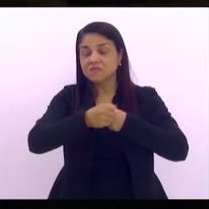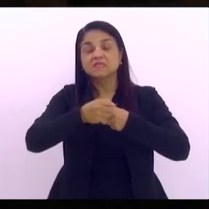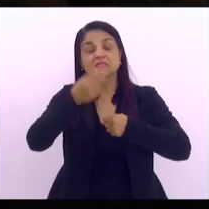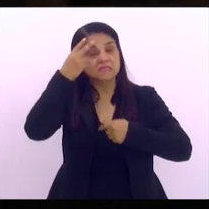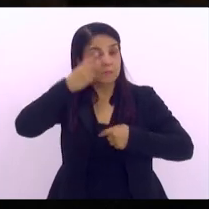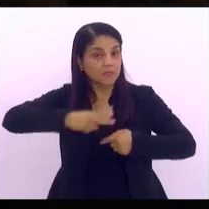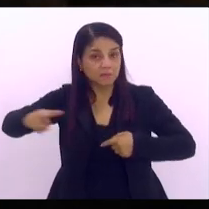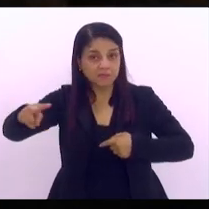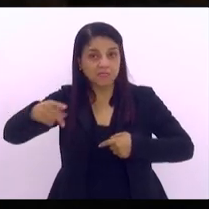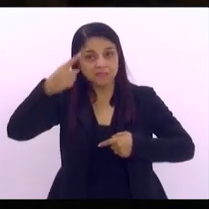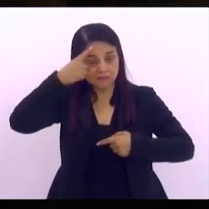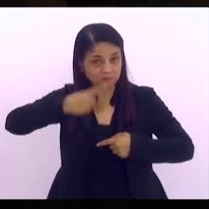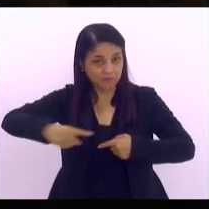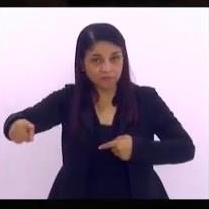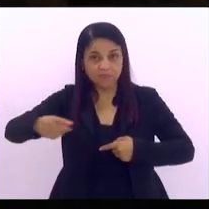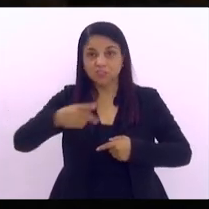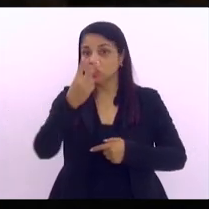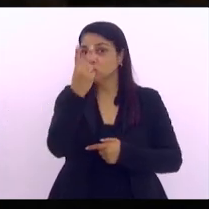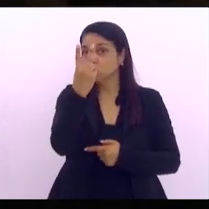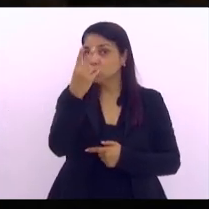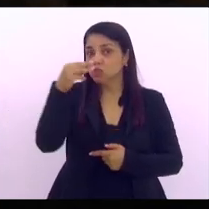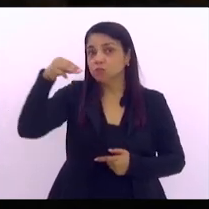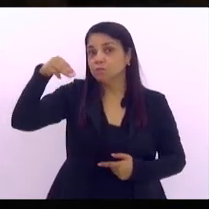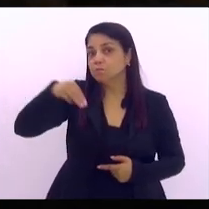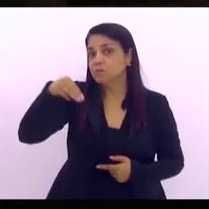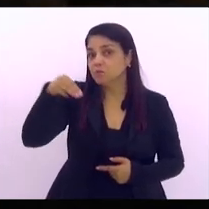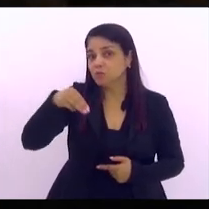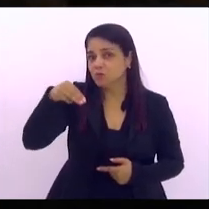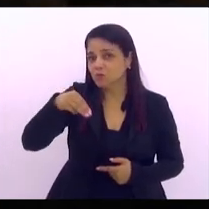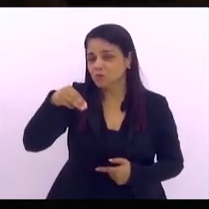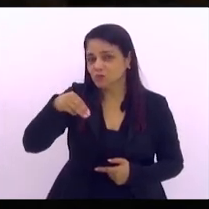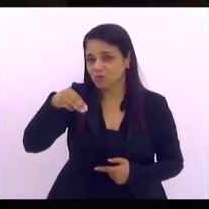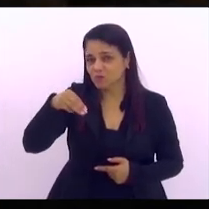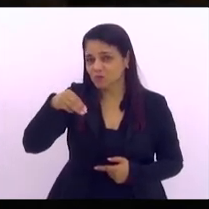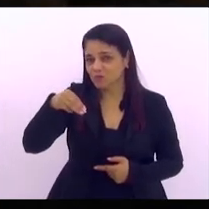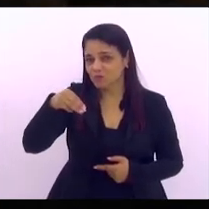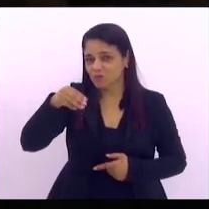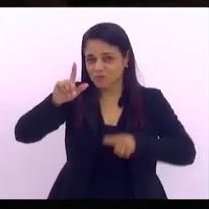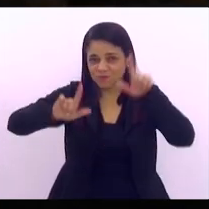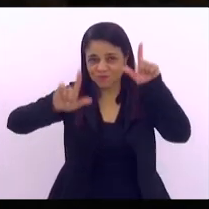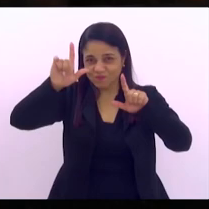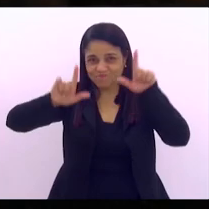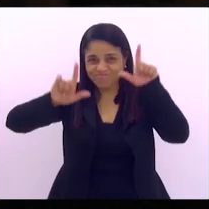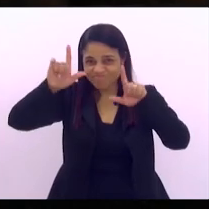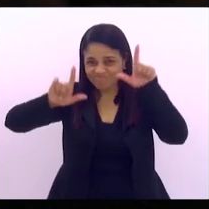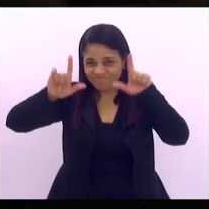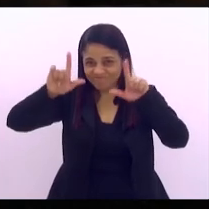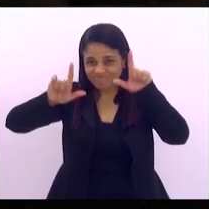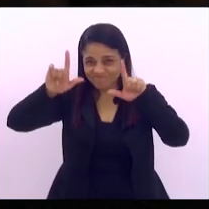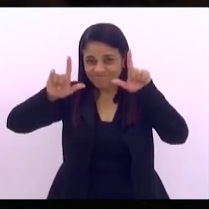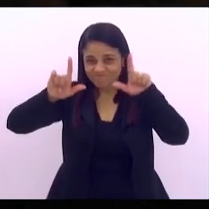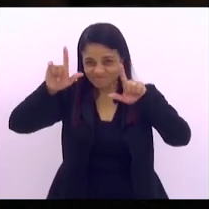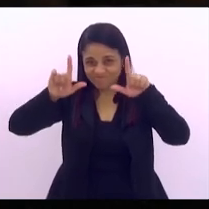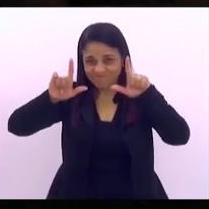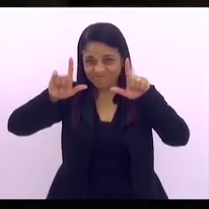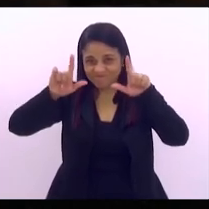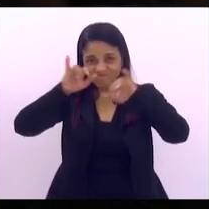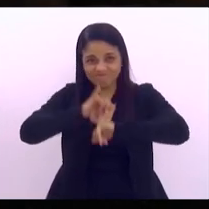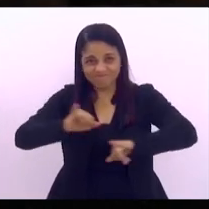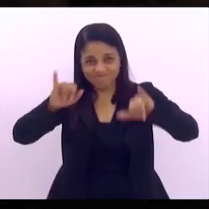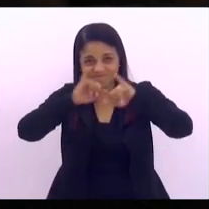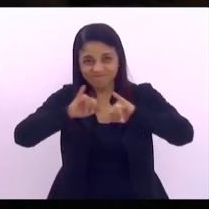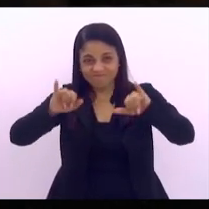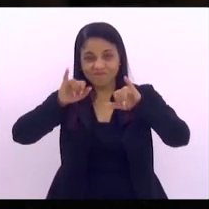único comercial de 2 minutos, é o chamado Golden Break. O que é o Golden Break? Só entra